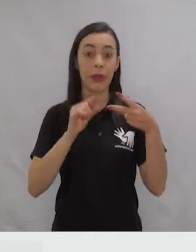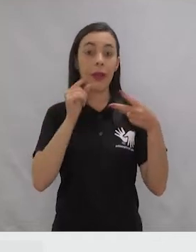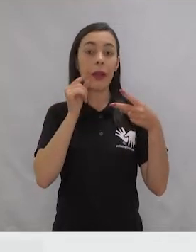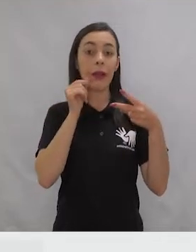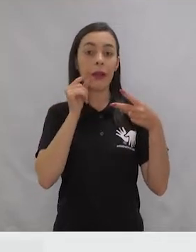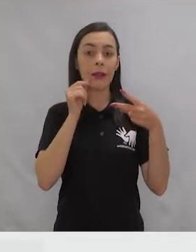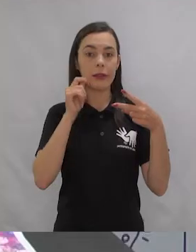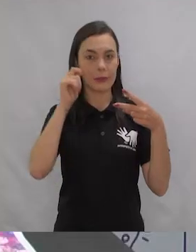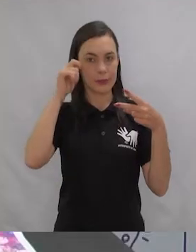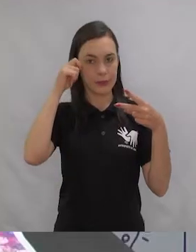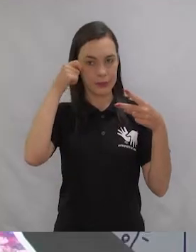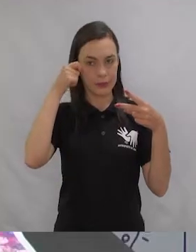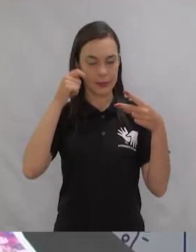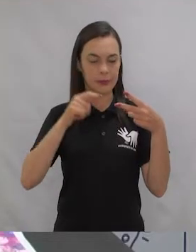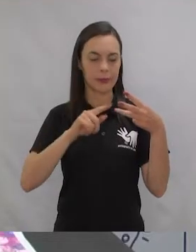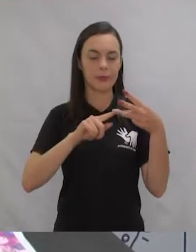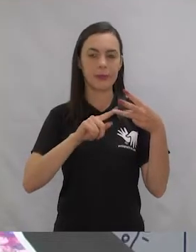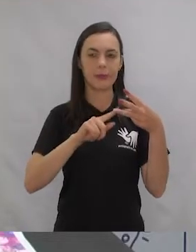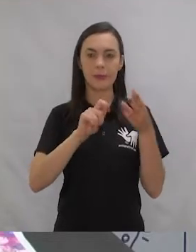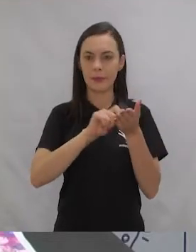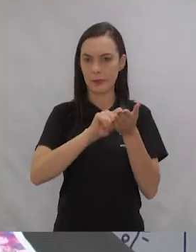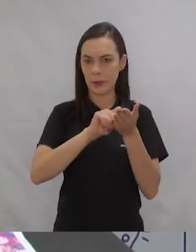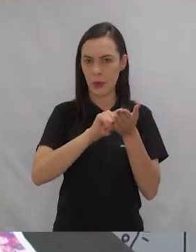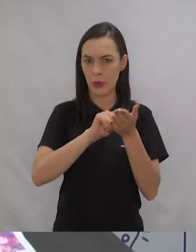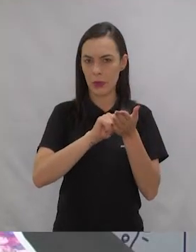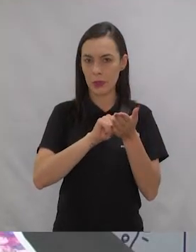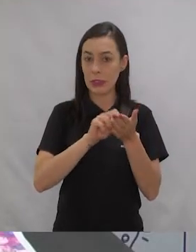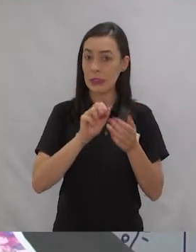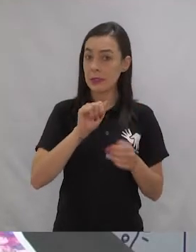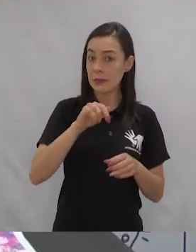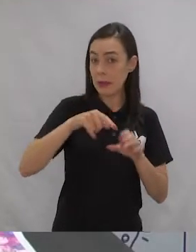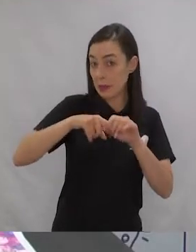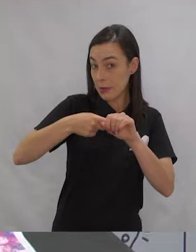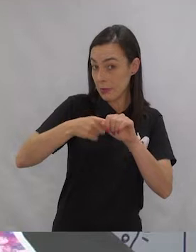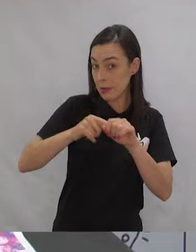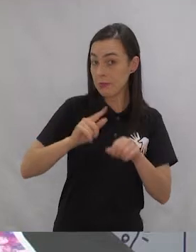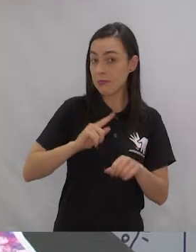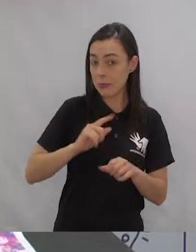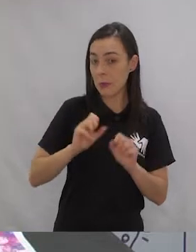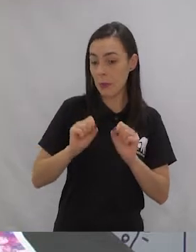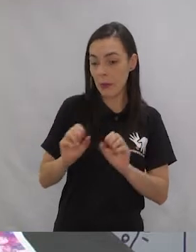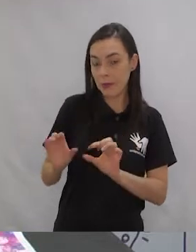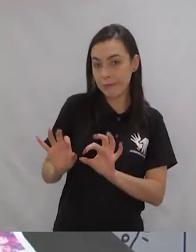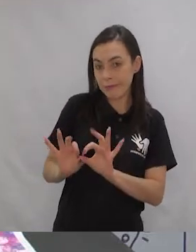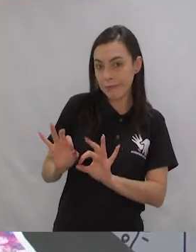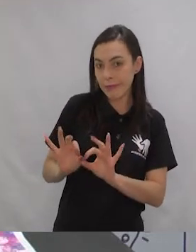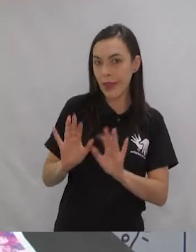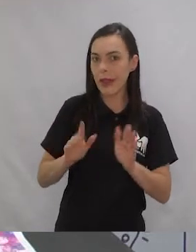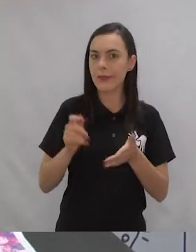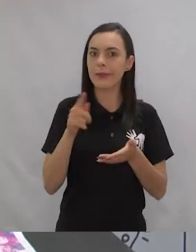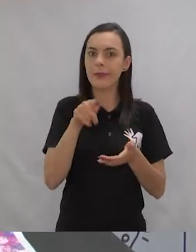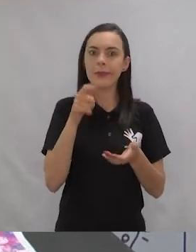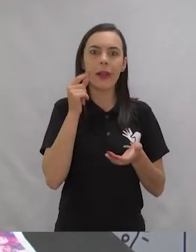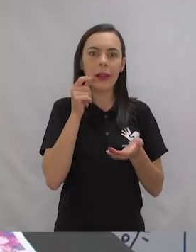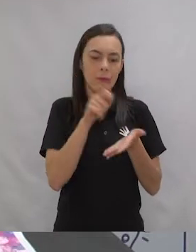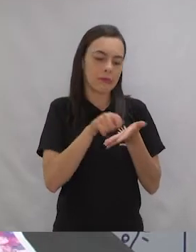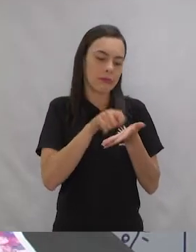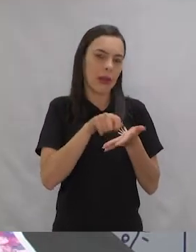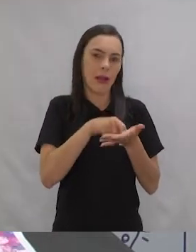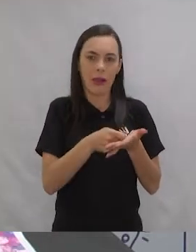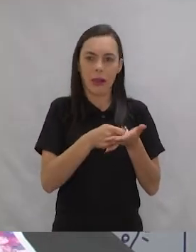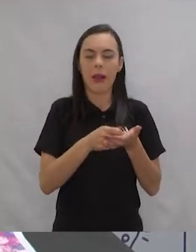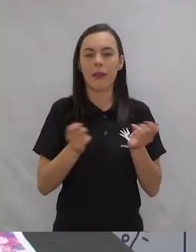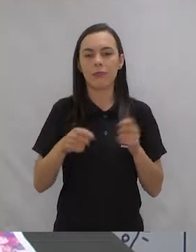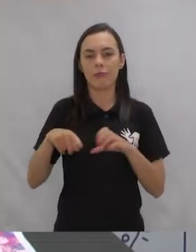e borracha. Não está marcado aqui, mas se você tiver um apontador, deixe do ladinho. Às vezes pode quebrar a sua ponta e assim você